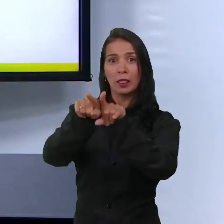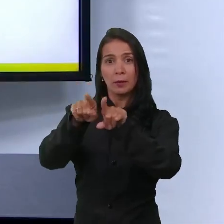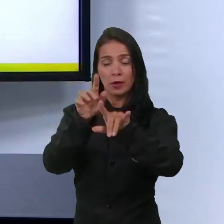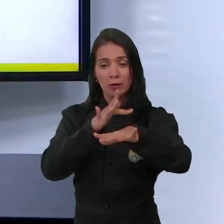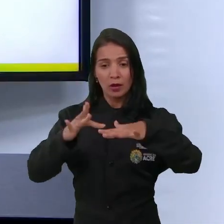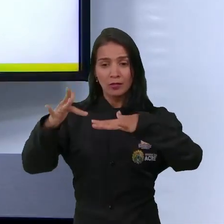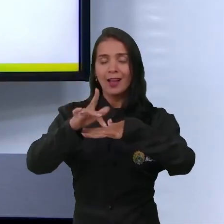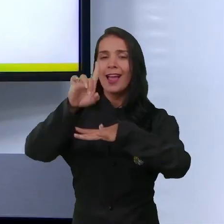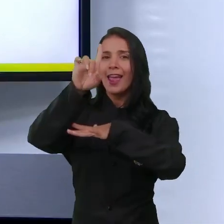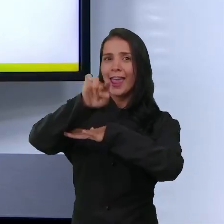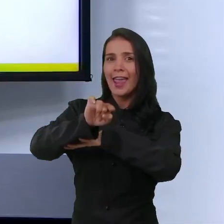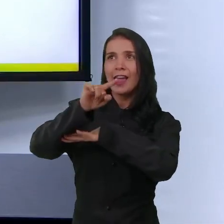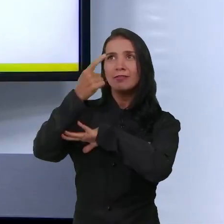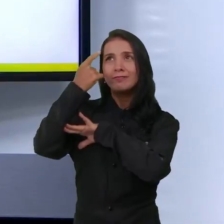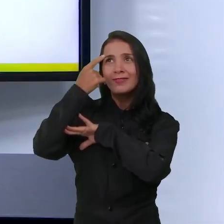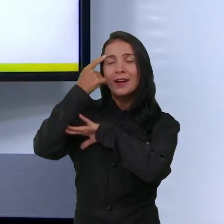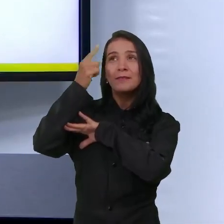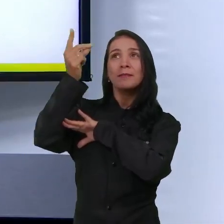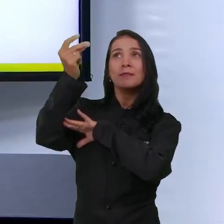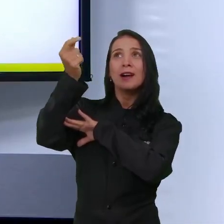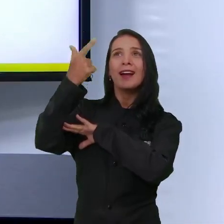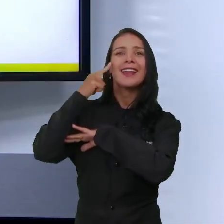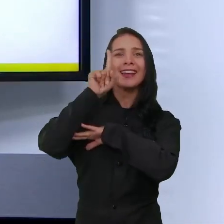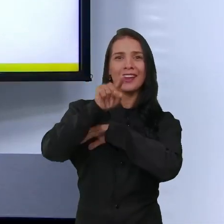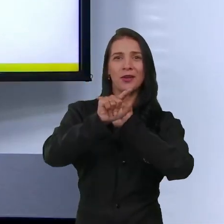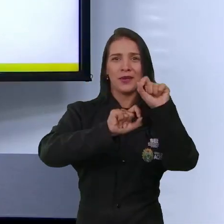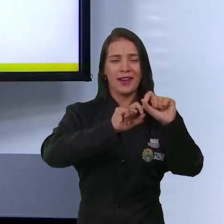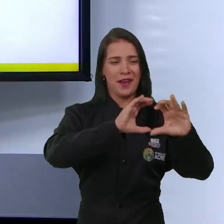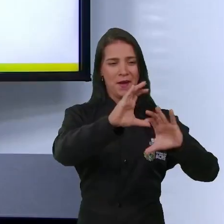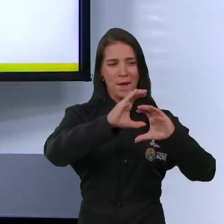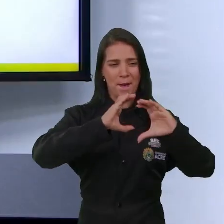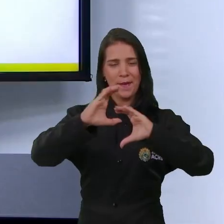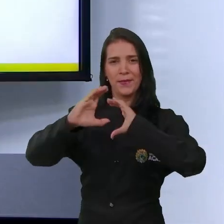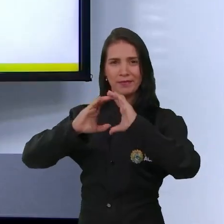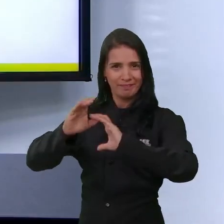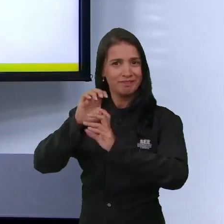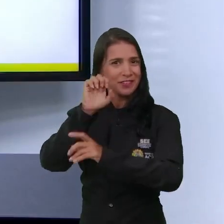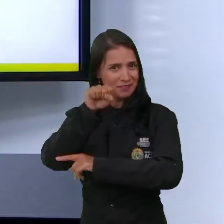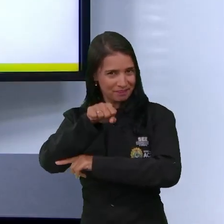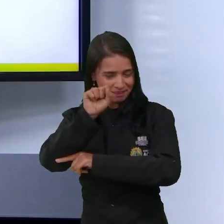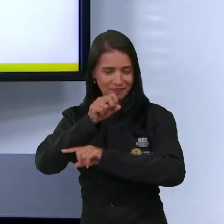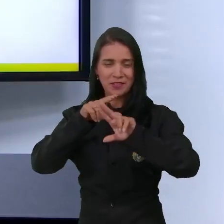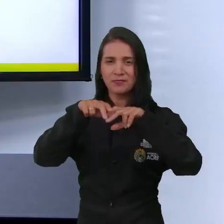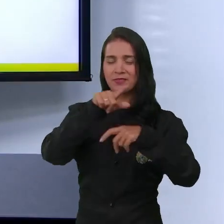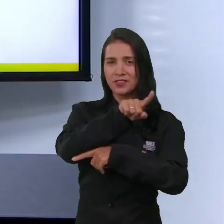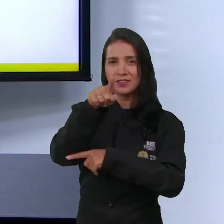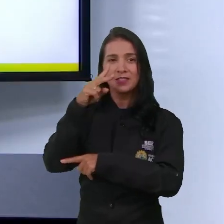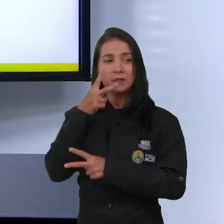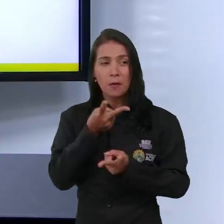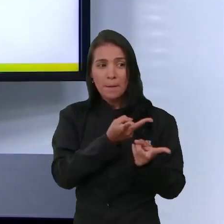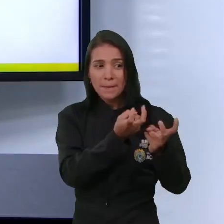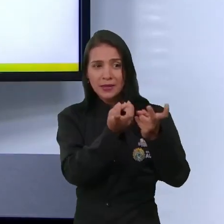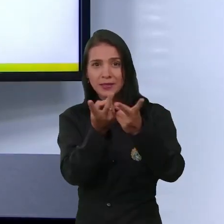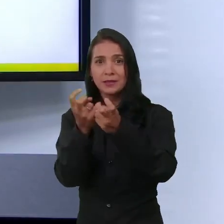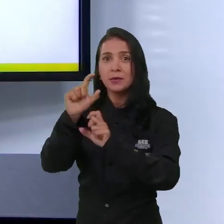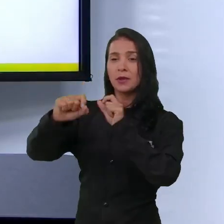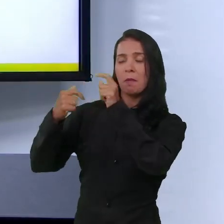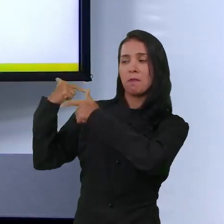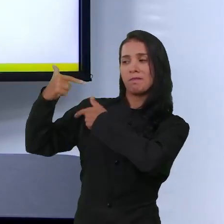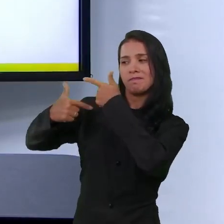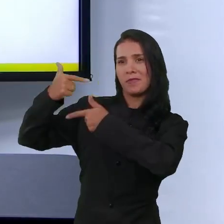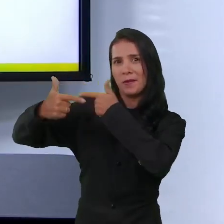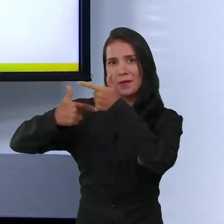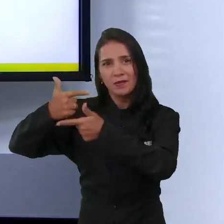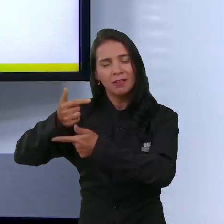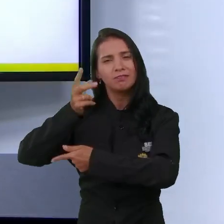automaticamente estamos pensando em comunicação. Então, vocês vão observar que, tradicionalmente, no